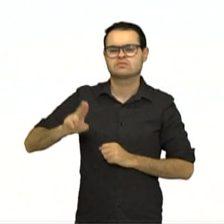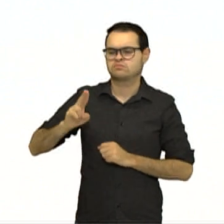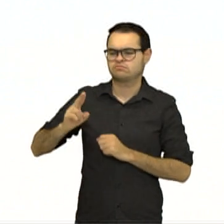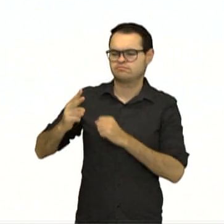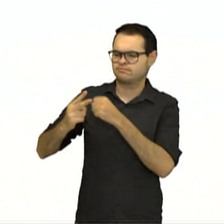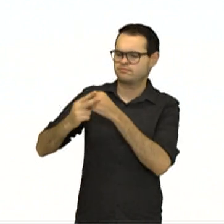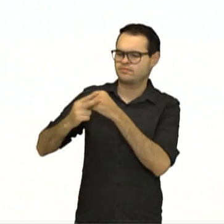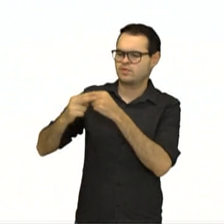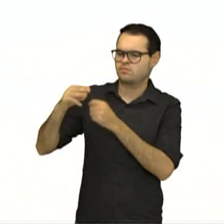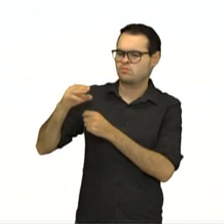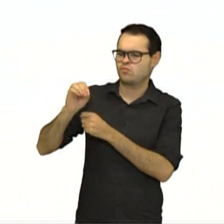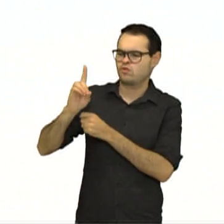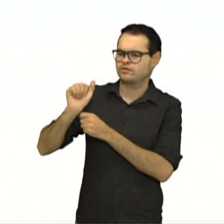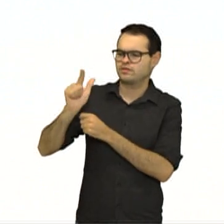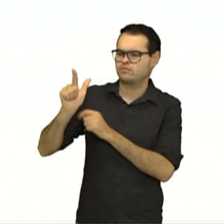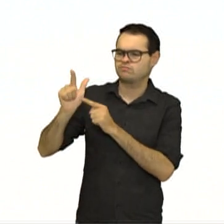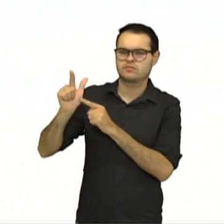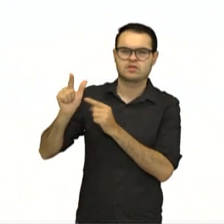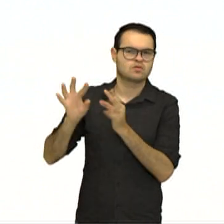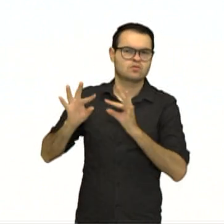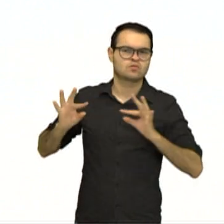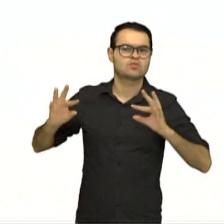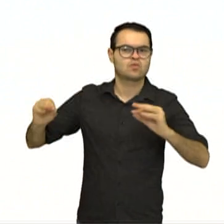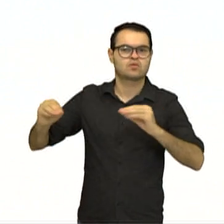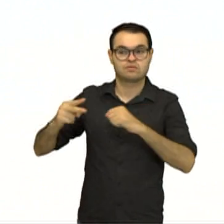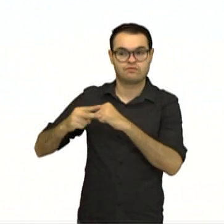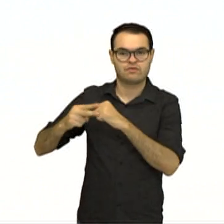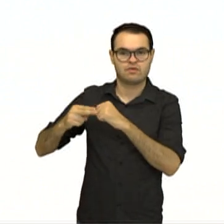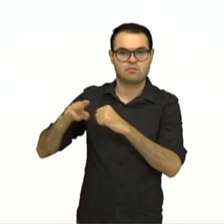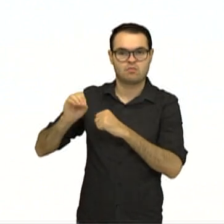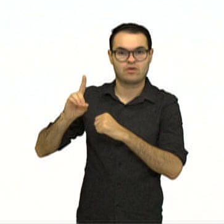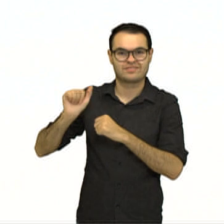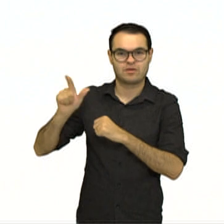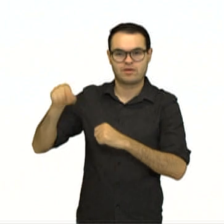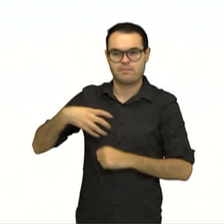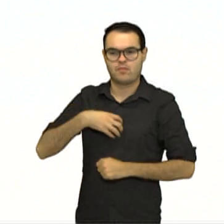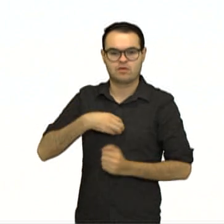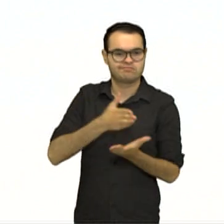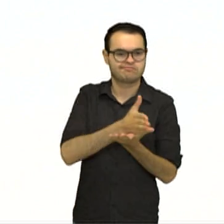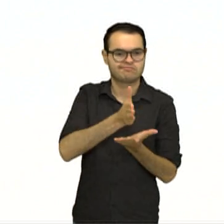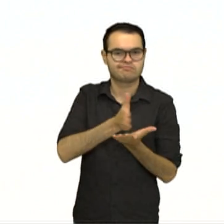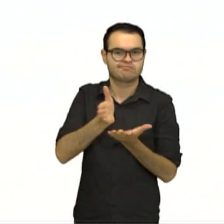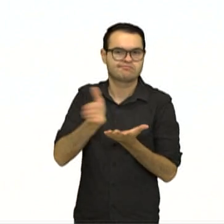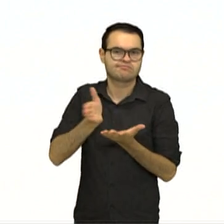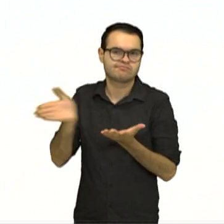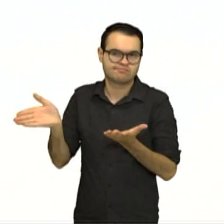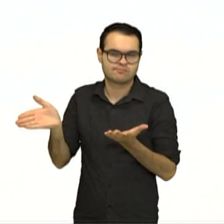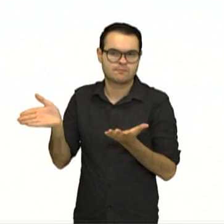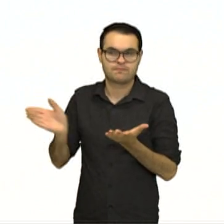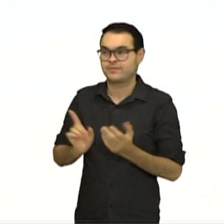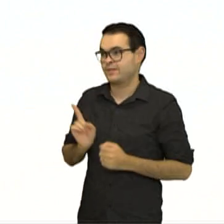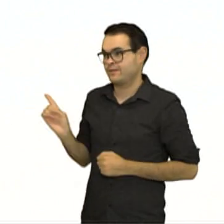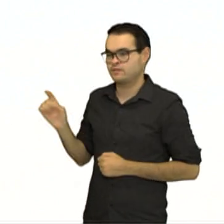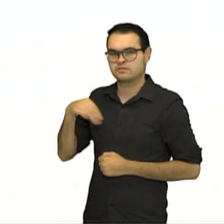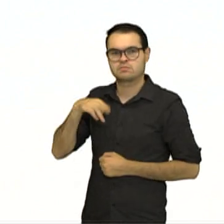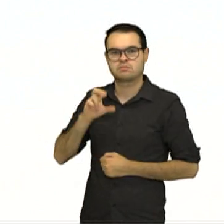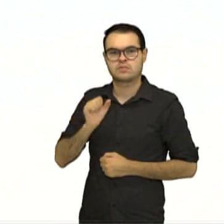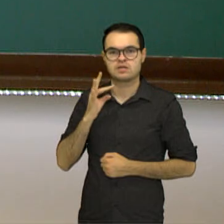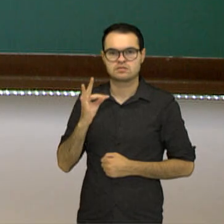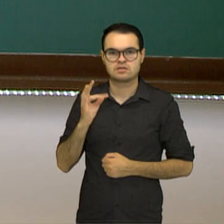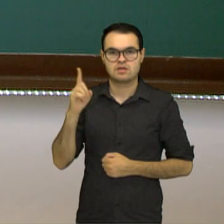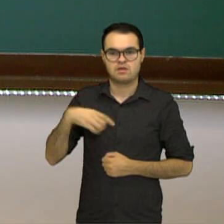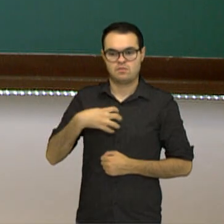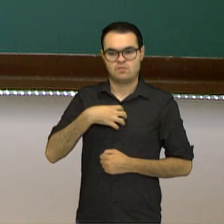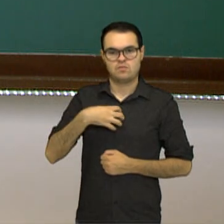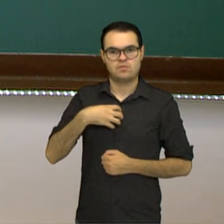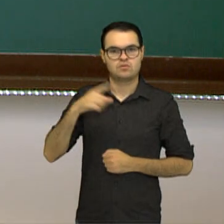modal? Como todos os verbos modais, eles expressam modalidade. Esse daqui, o verbo must, ele expressa uma